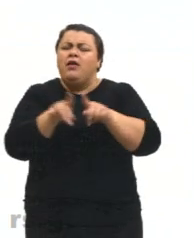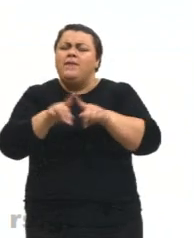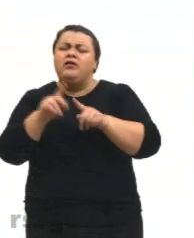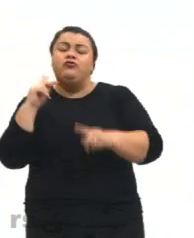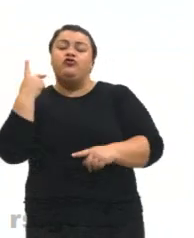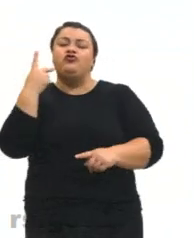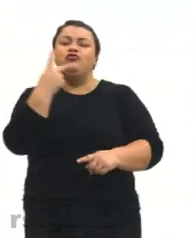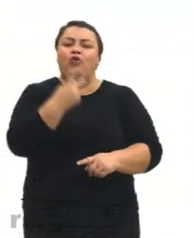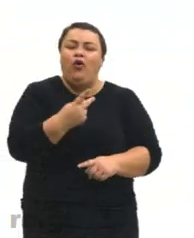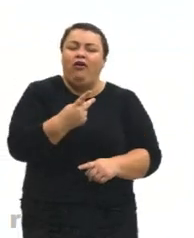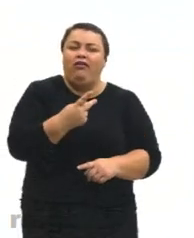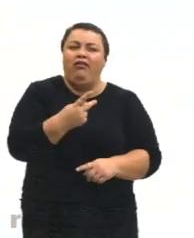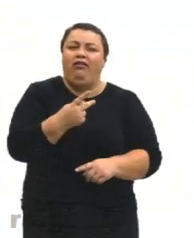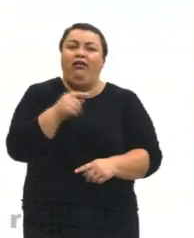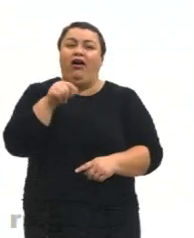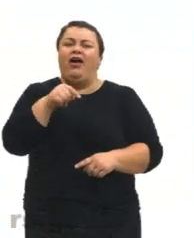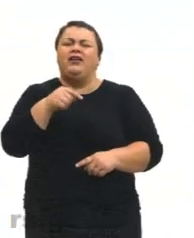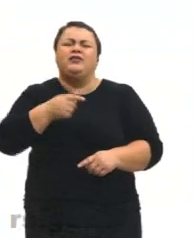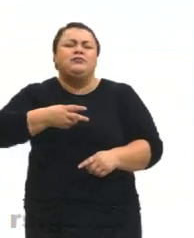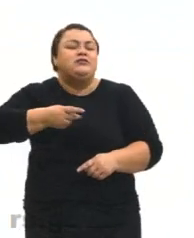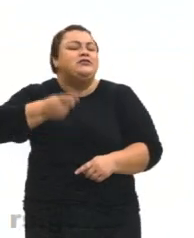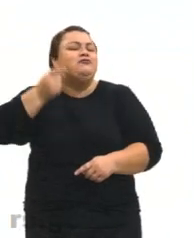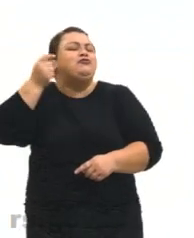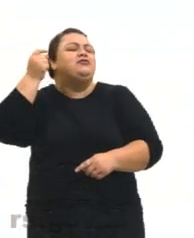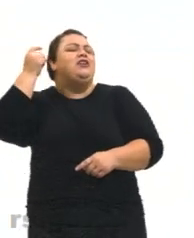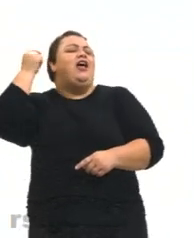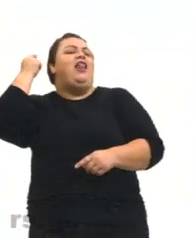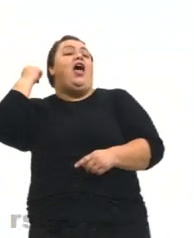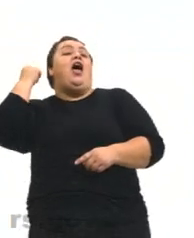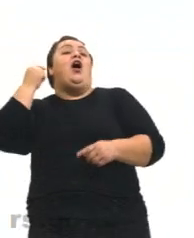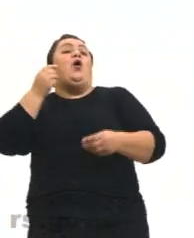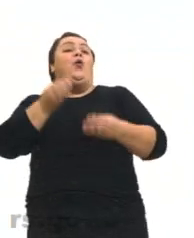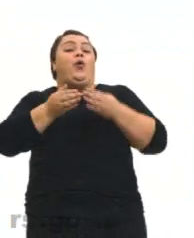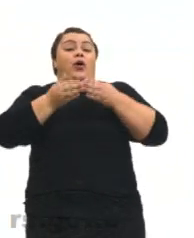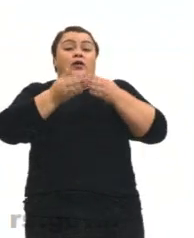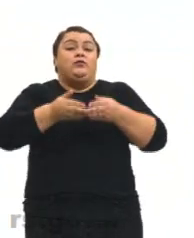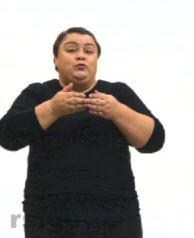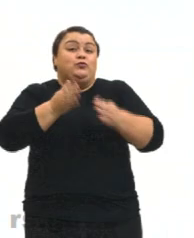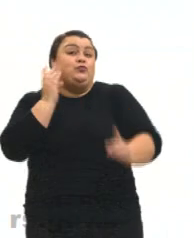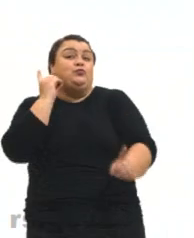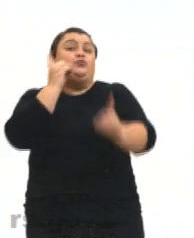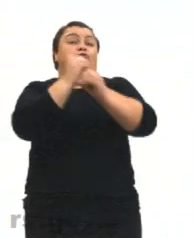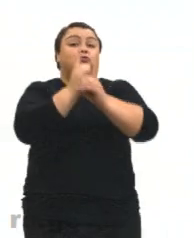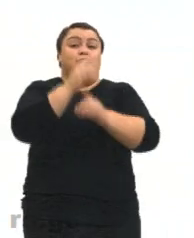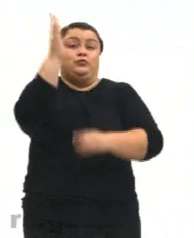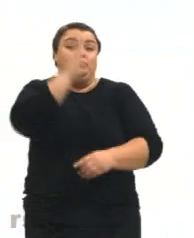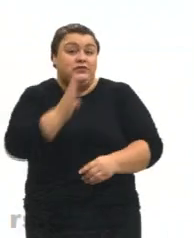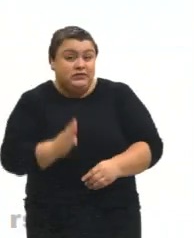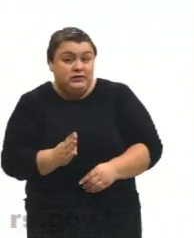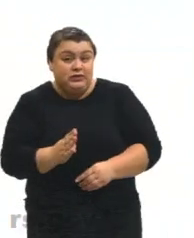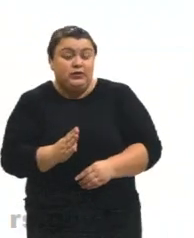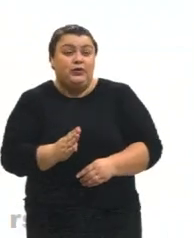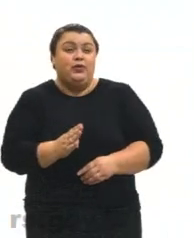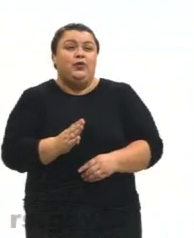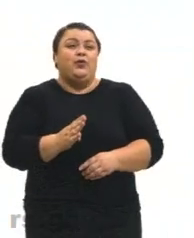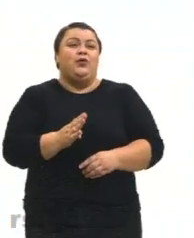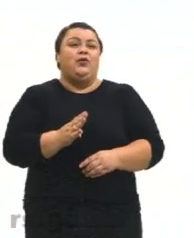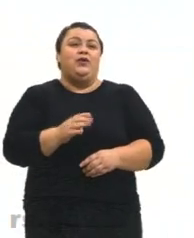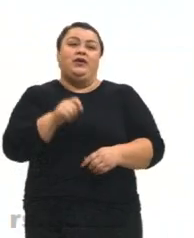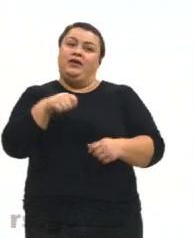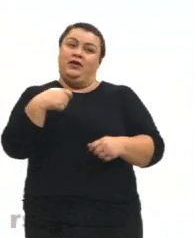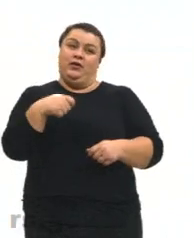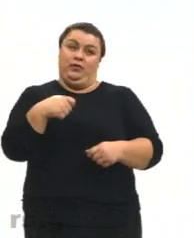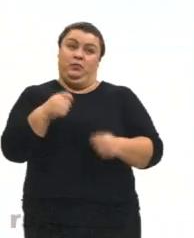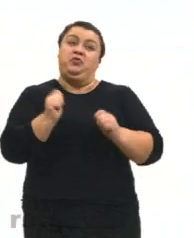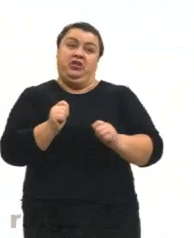história daí a gente precisa voltar lá no nosso descobrimento do Brasil e eu acho que é para falar de